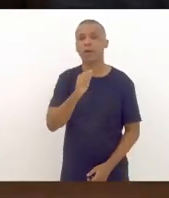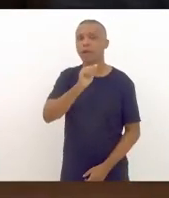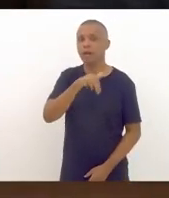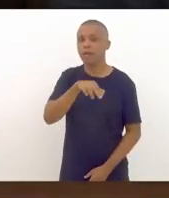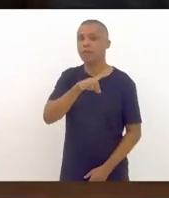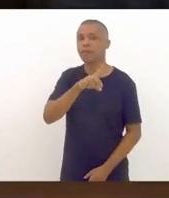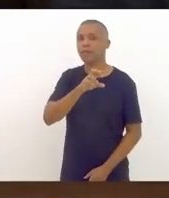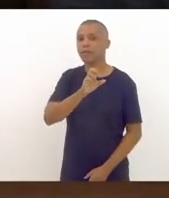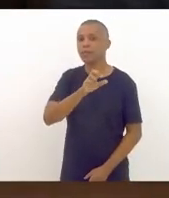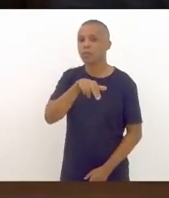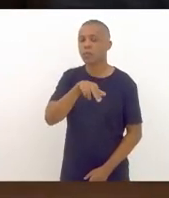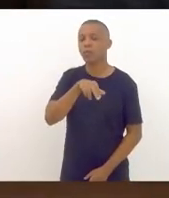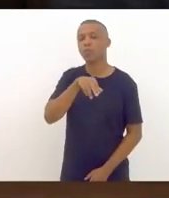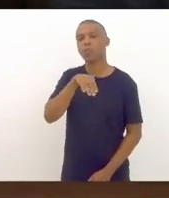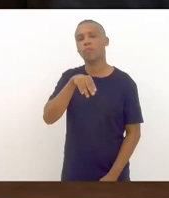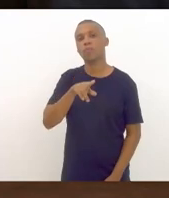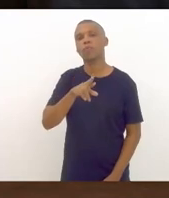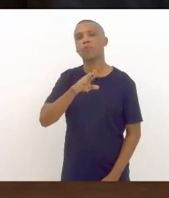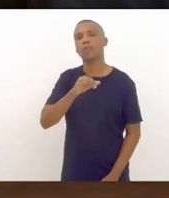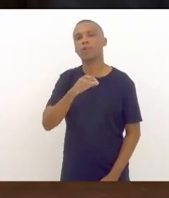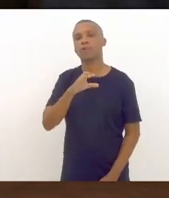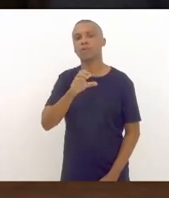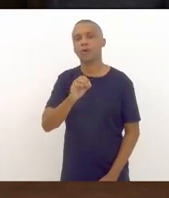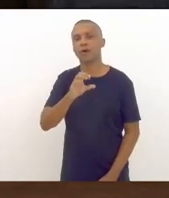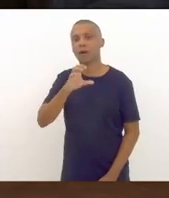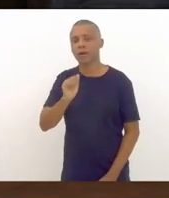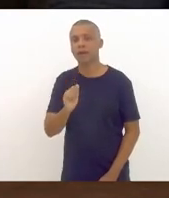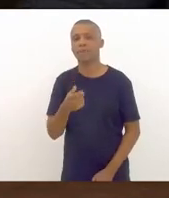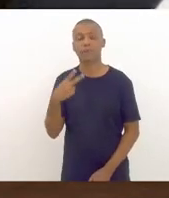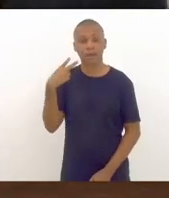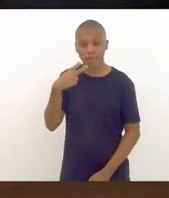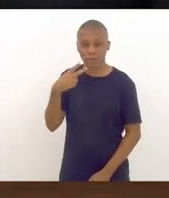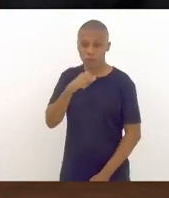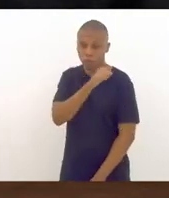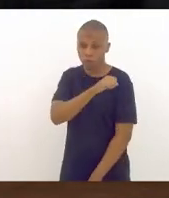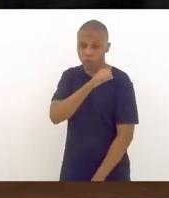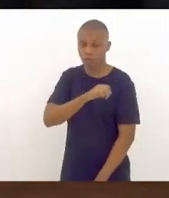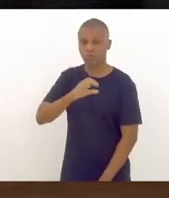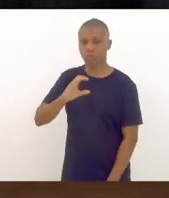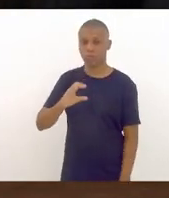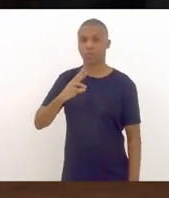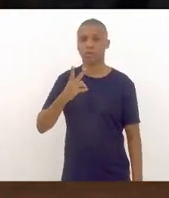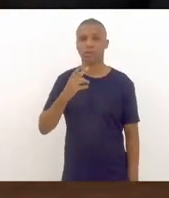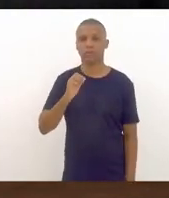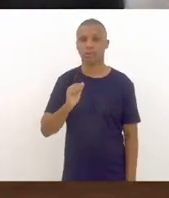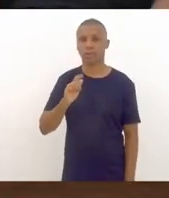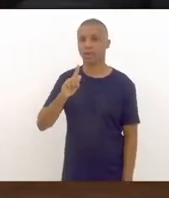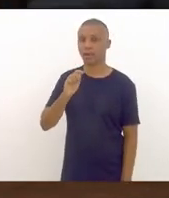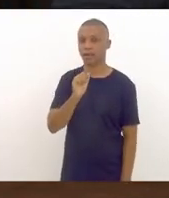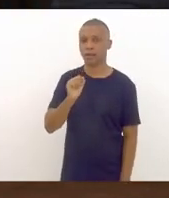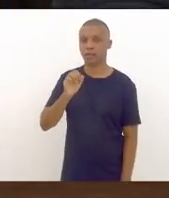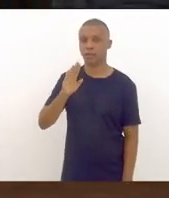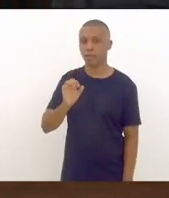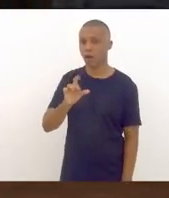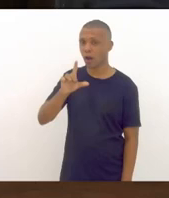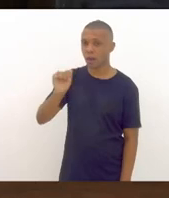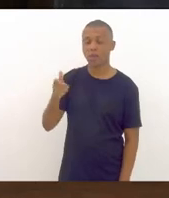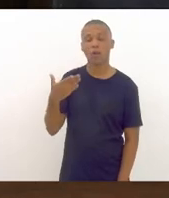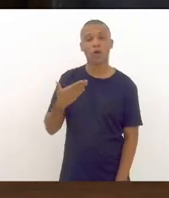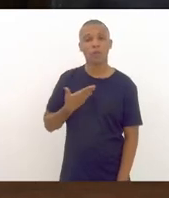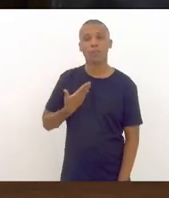vereador de Três Rios, nosso Chagas Bola, vereador do Rio de Janeiro, e o meu querido amigo Júnior